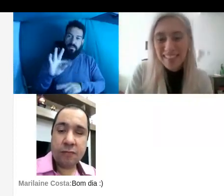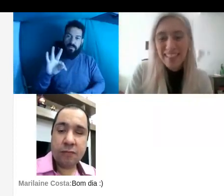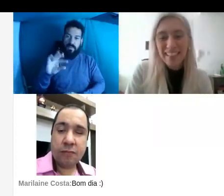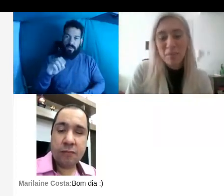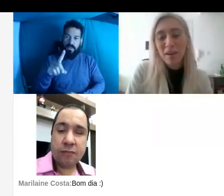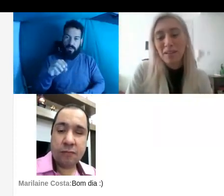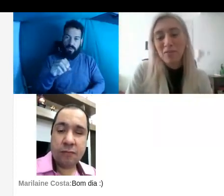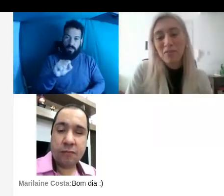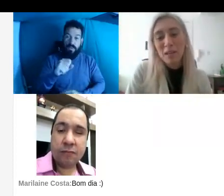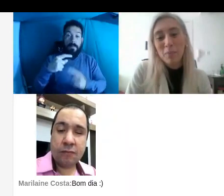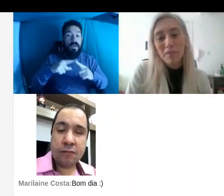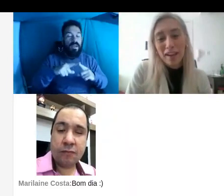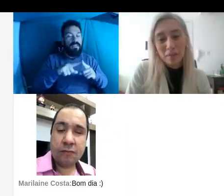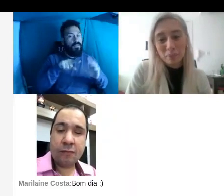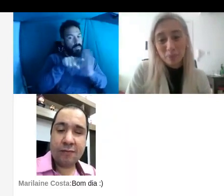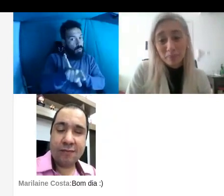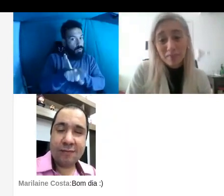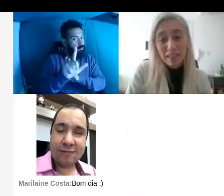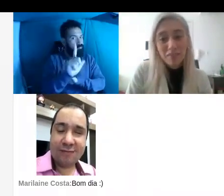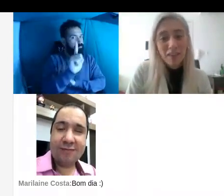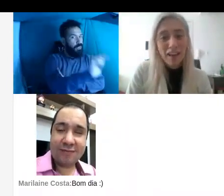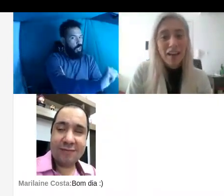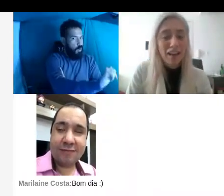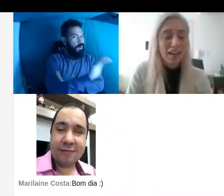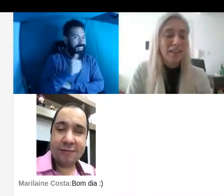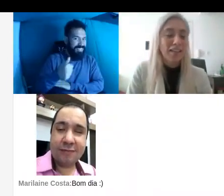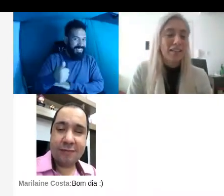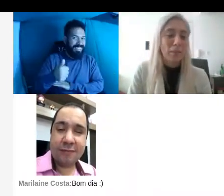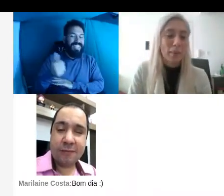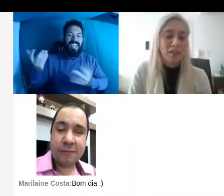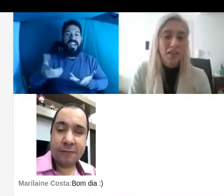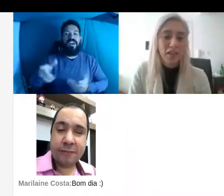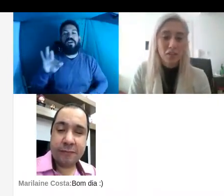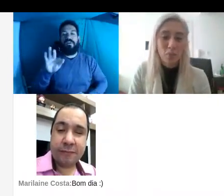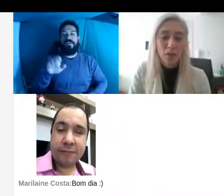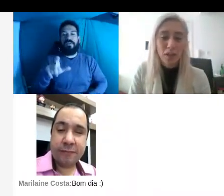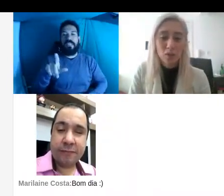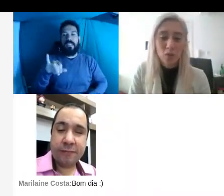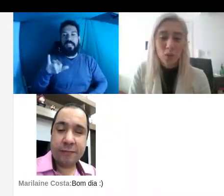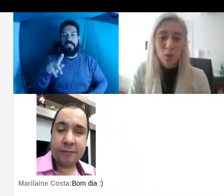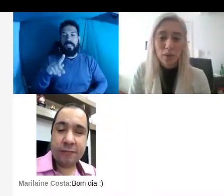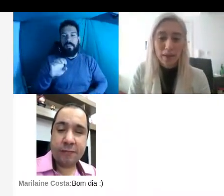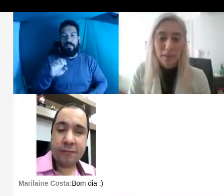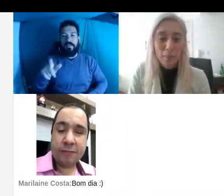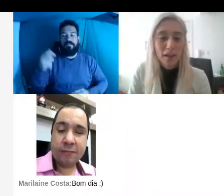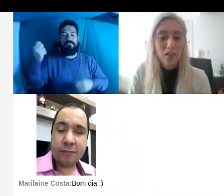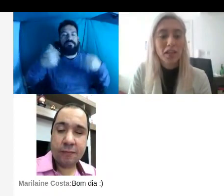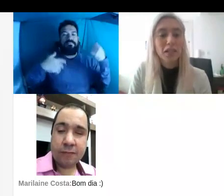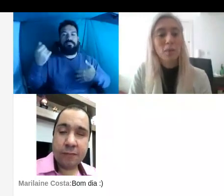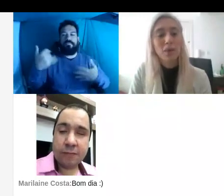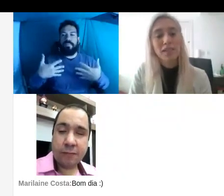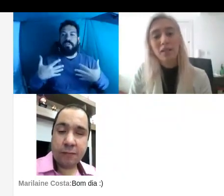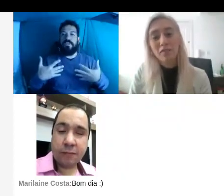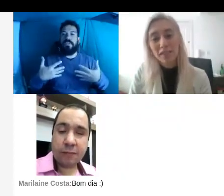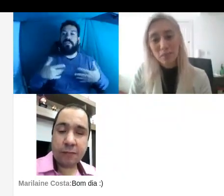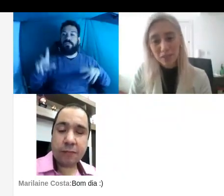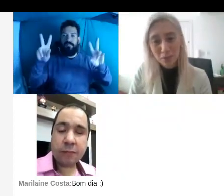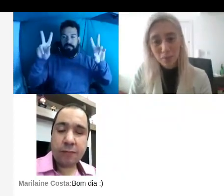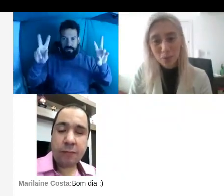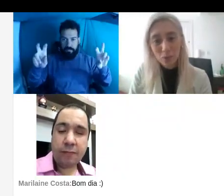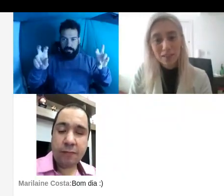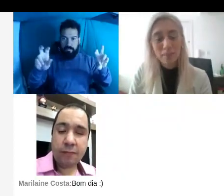perguntas para depois, tá bem? Então, o Felipe vai falar para a gente um pouquinho sobre a temática e